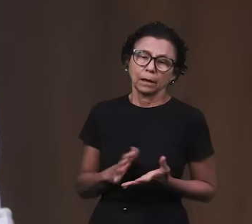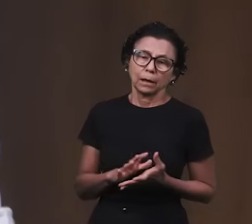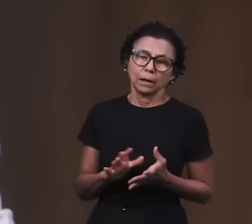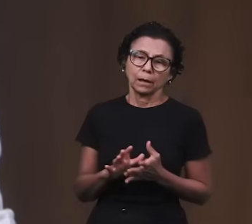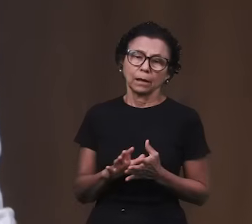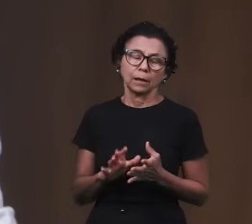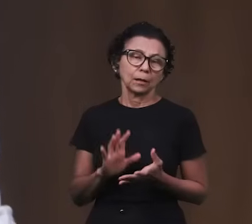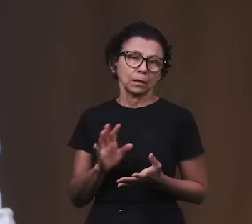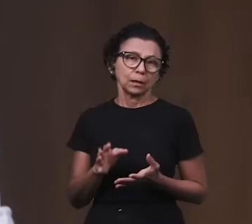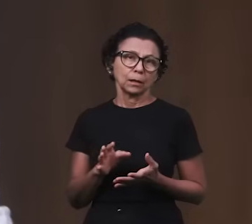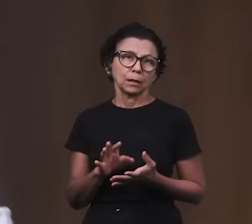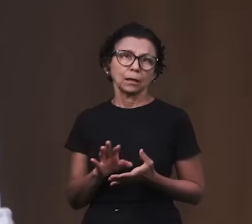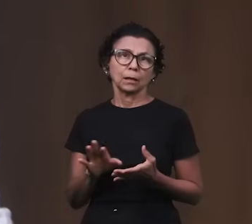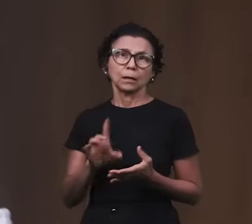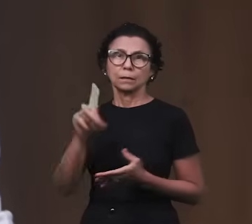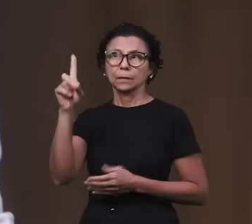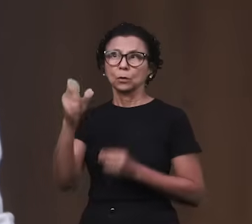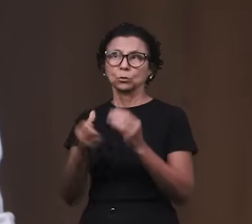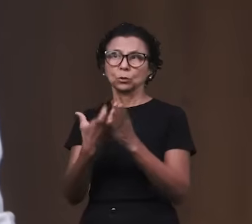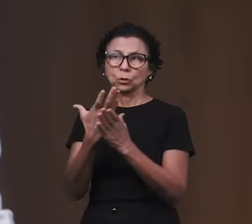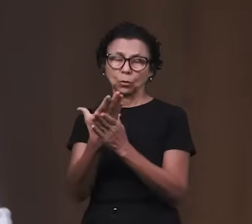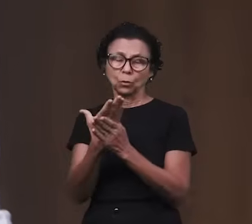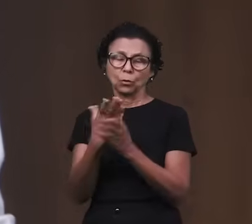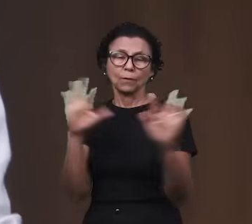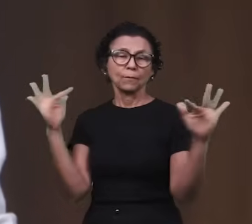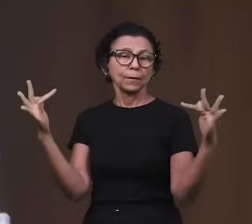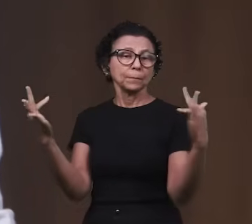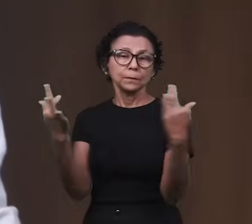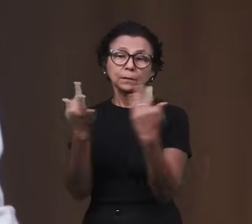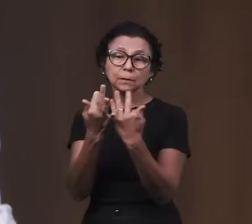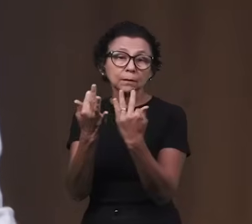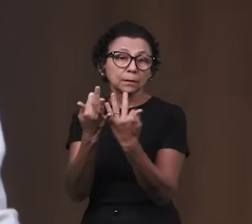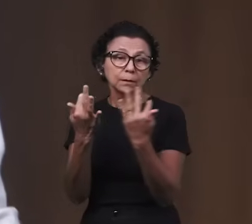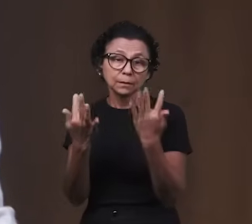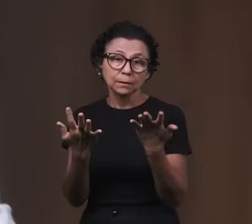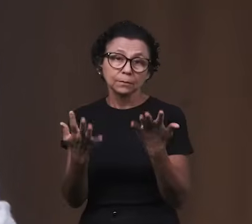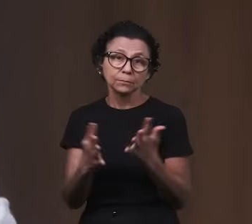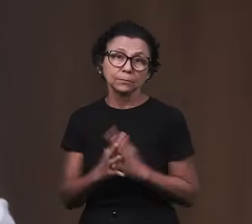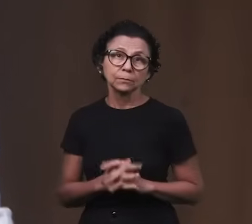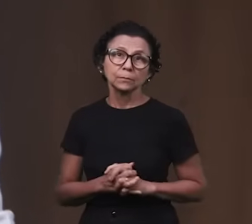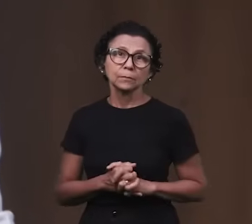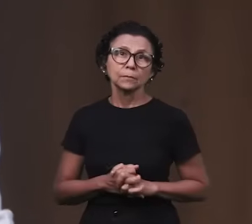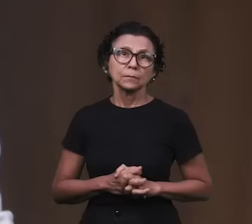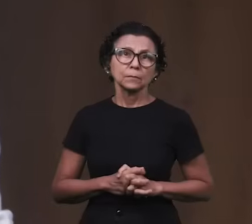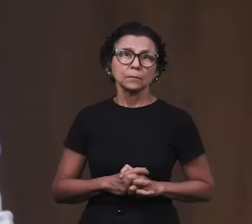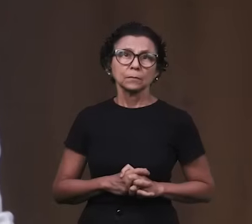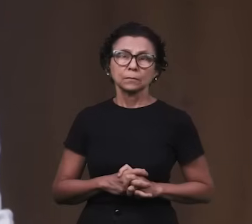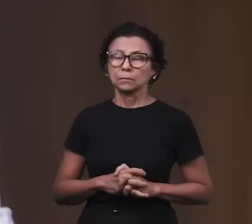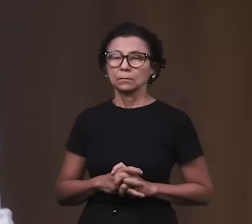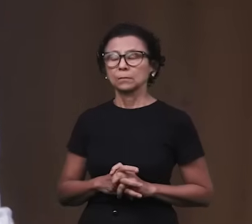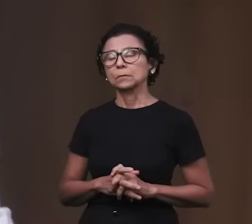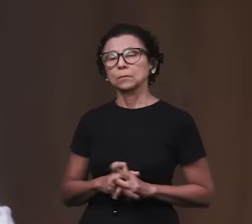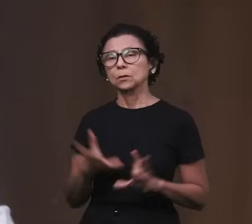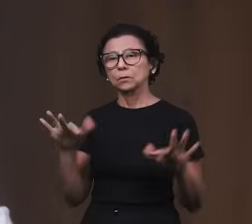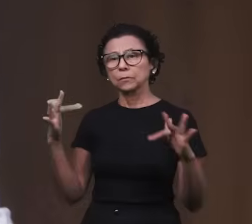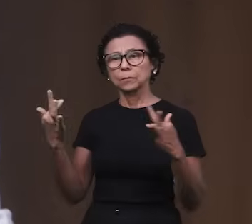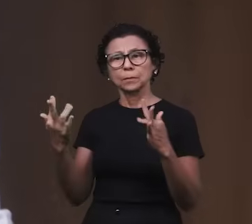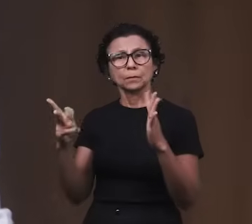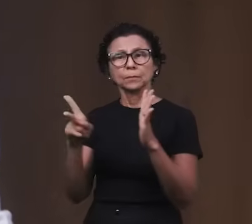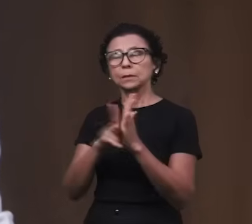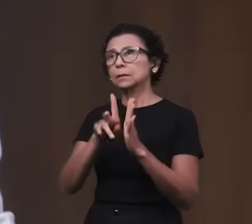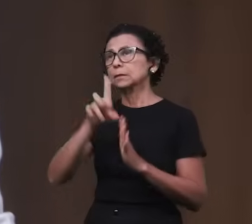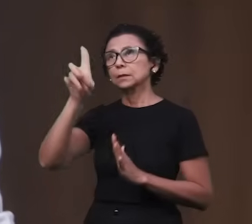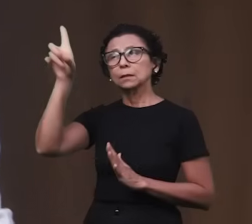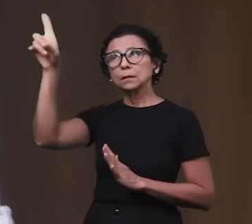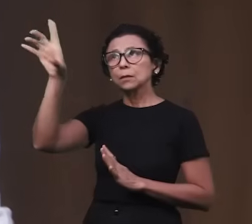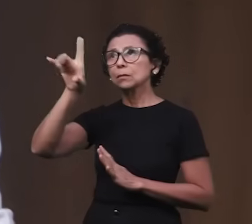de Deus, né? Isso é marcante. O projeto família é o projeto da família de Deus. Exatamente, vem da